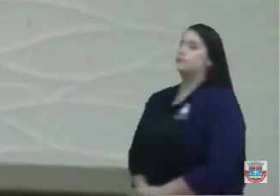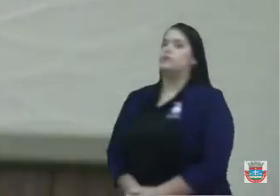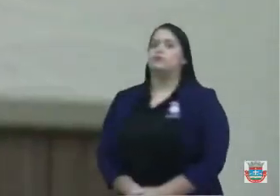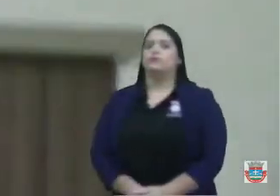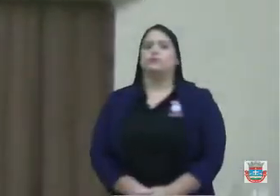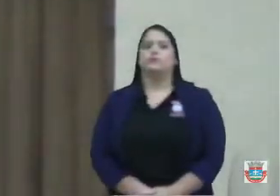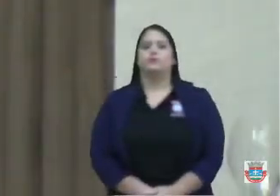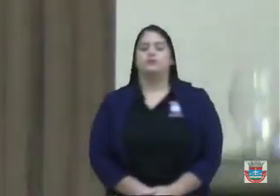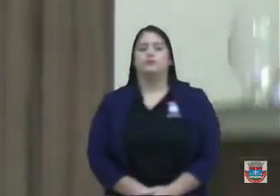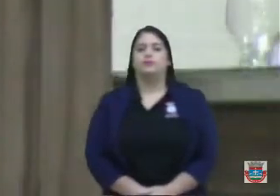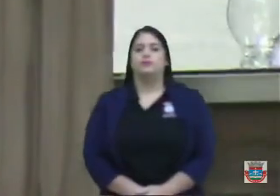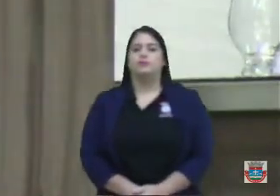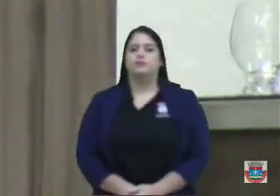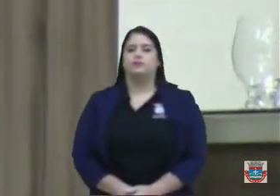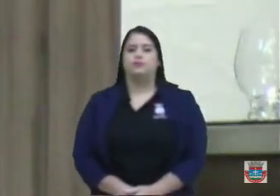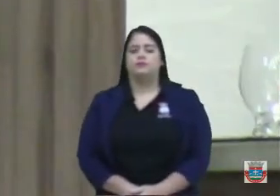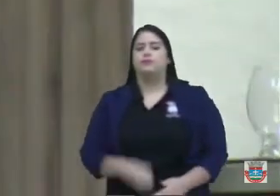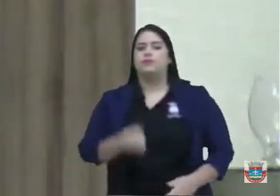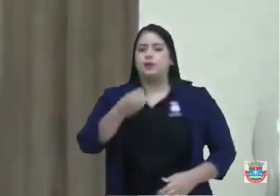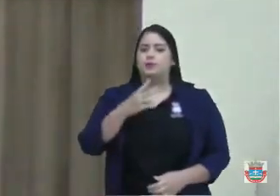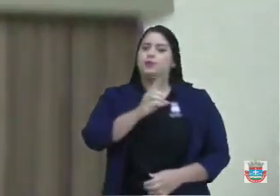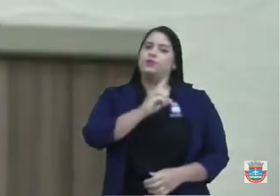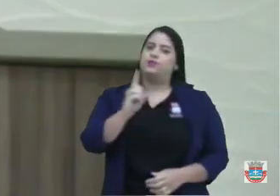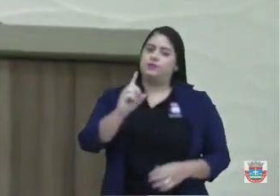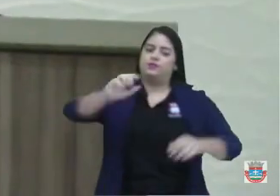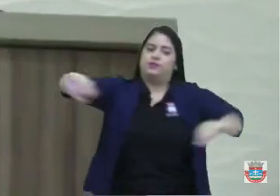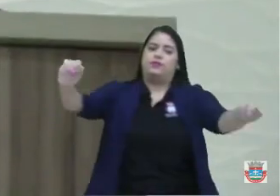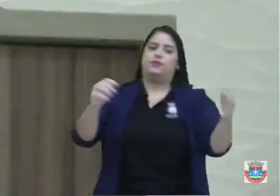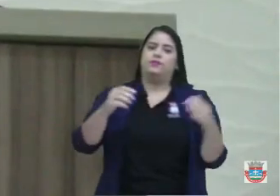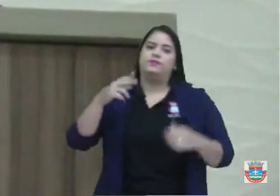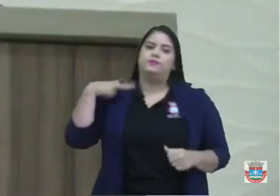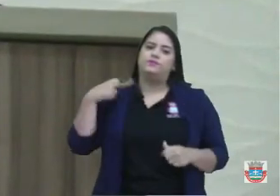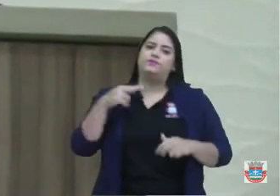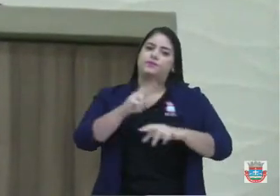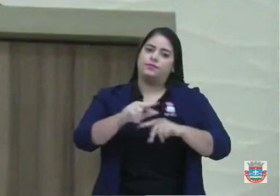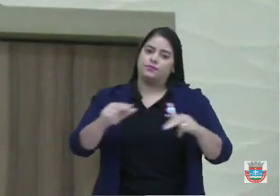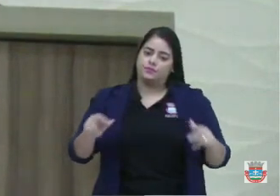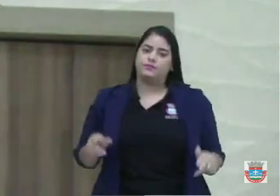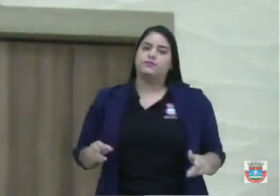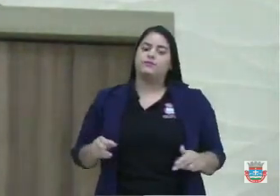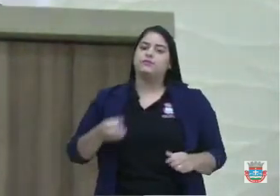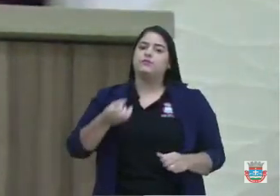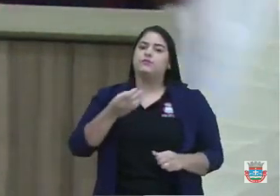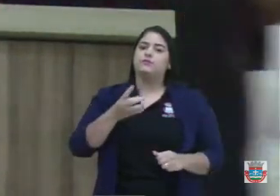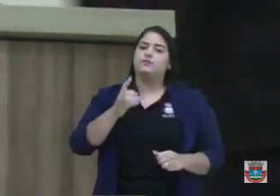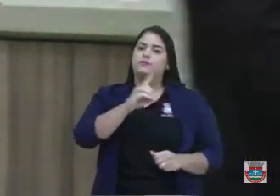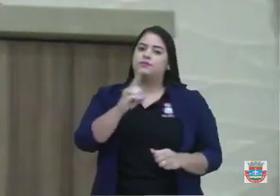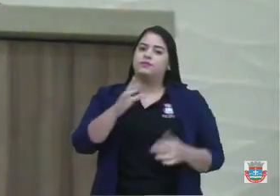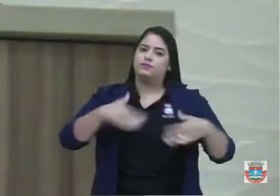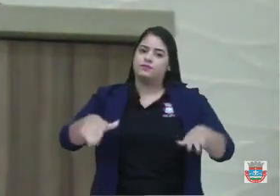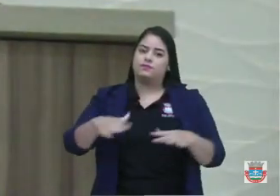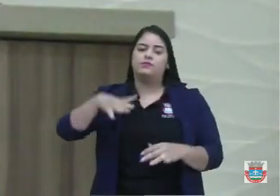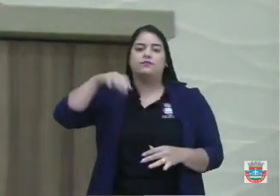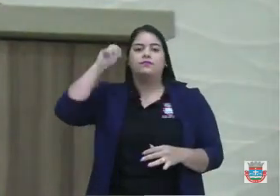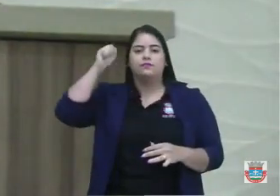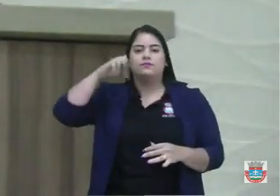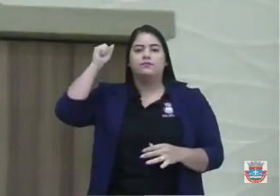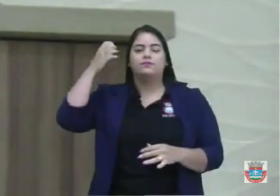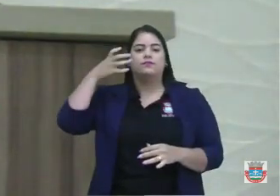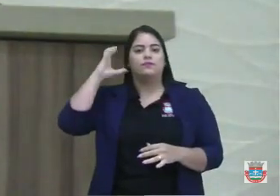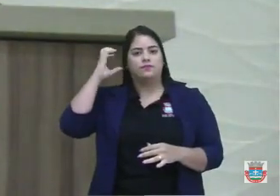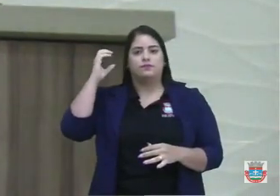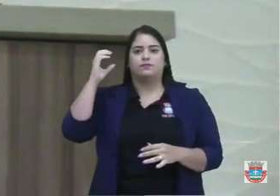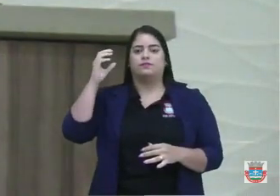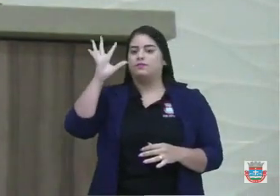Bom dia, caros colegas vereadores. Bom dia, vereadora. Bom dia a todos presentes. Bom dia a todos que estão nos ouvindo através da Rádio São